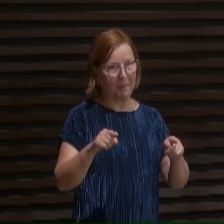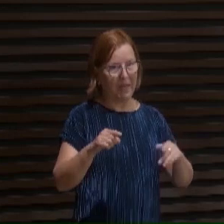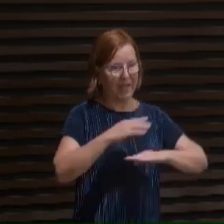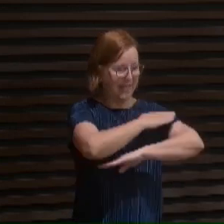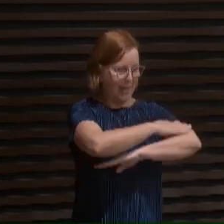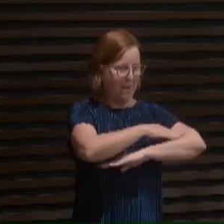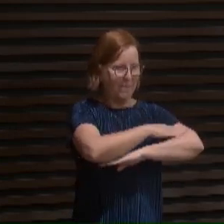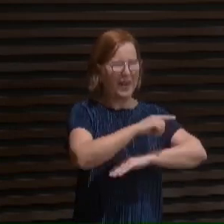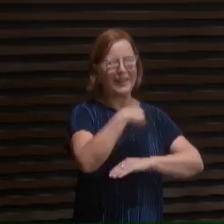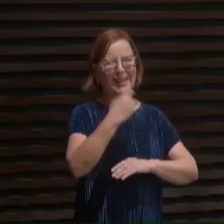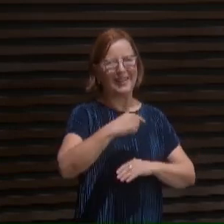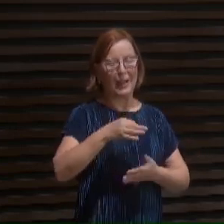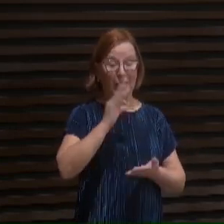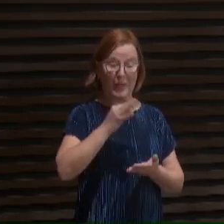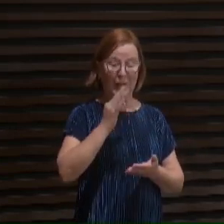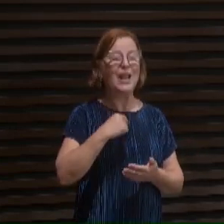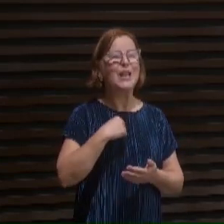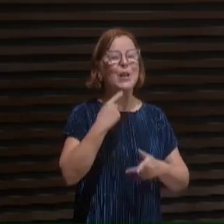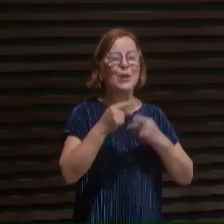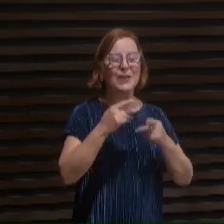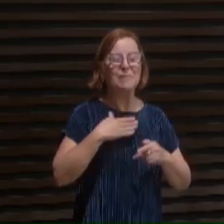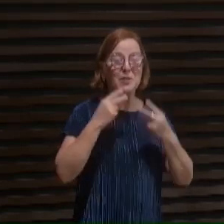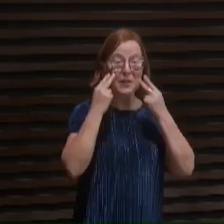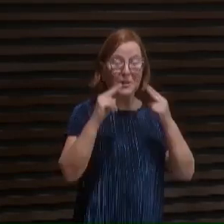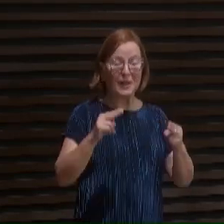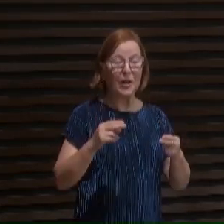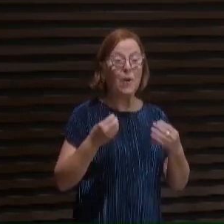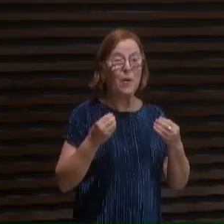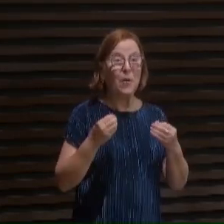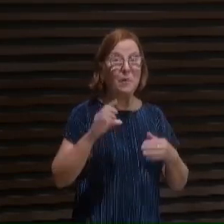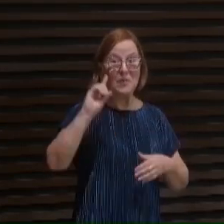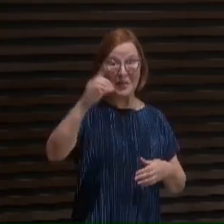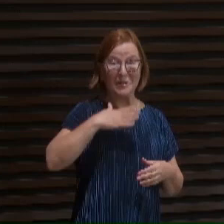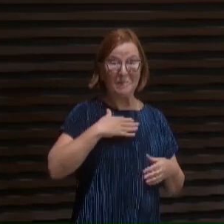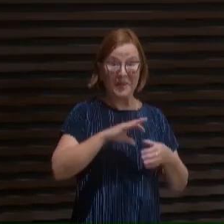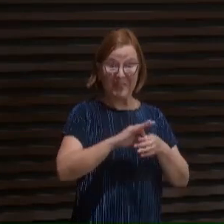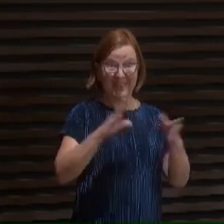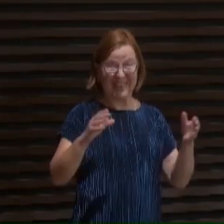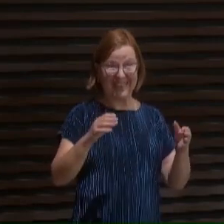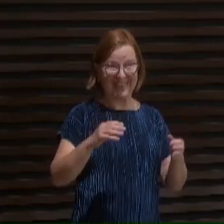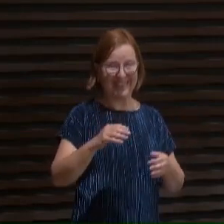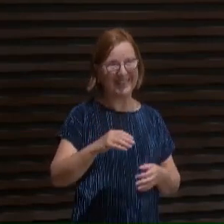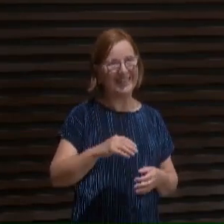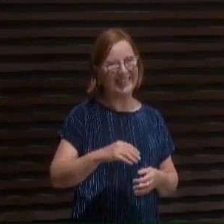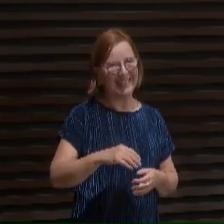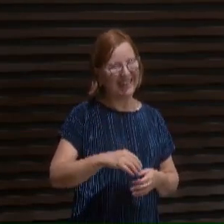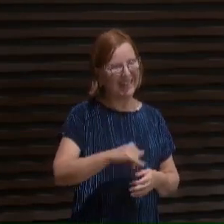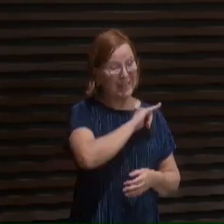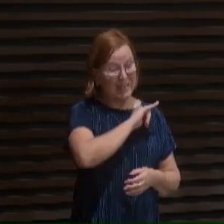e eu vou contar meu testemunho de como foi que Deus me libertou do império das trevas. Ali,